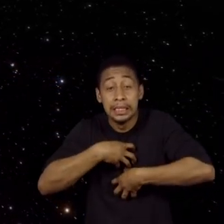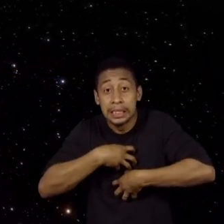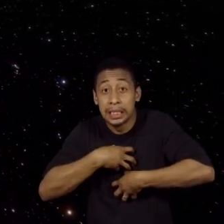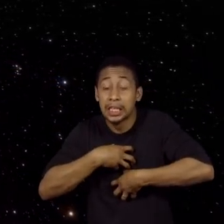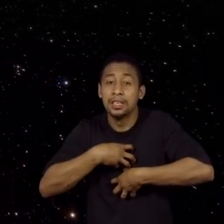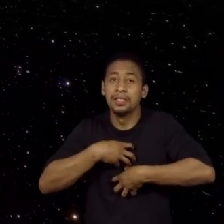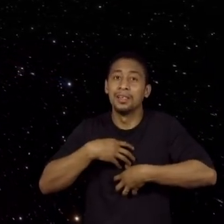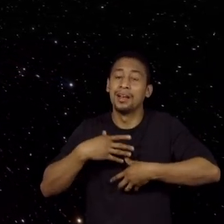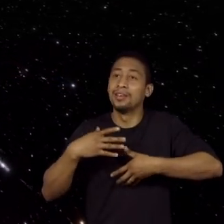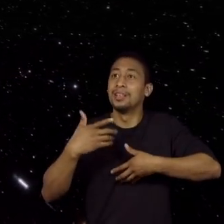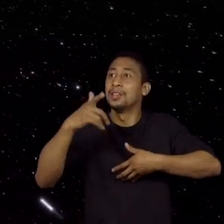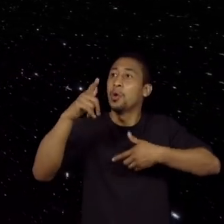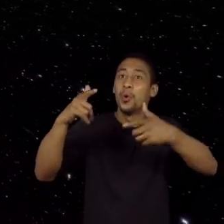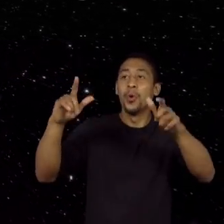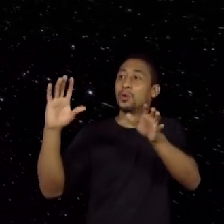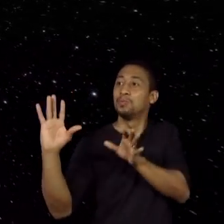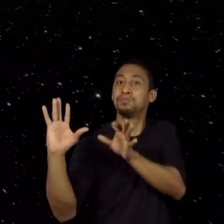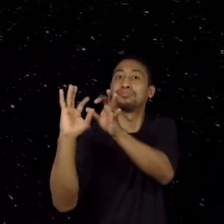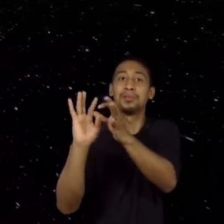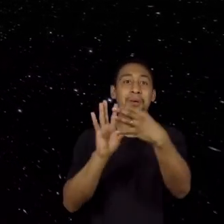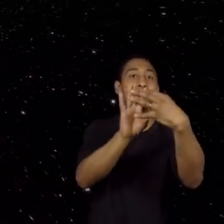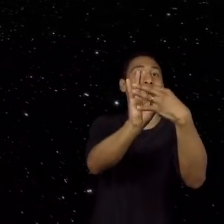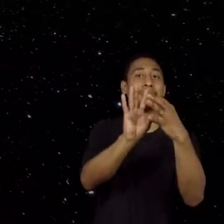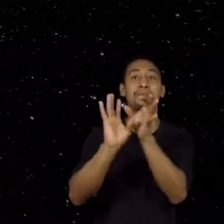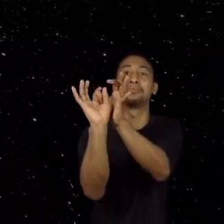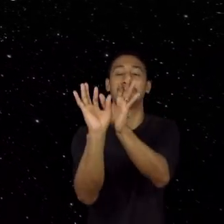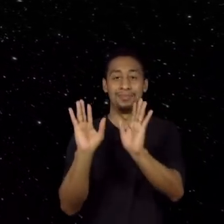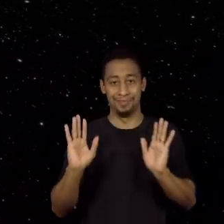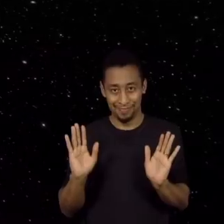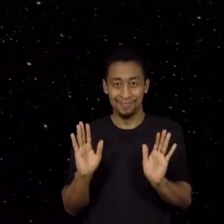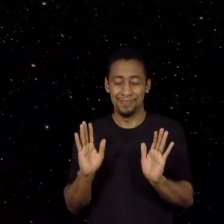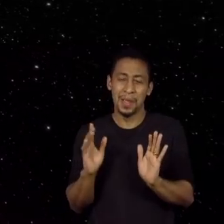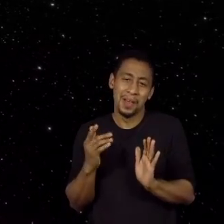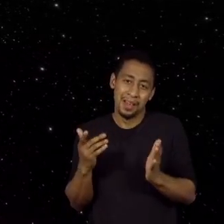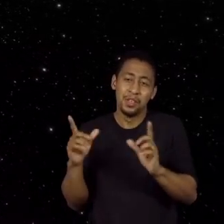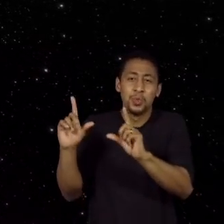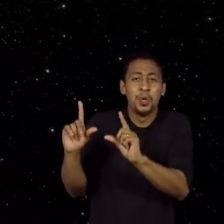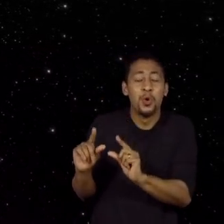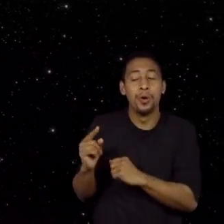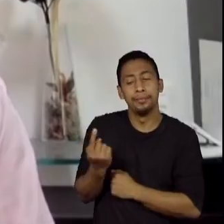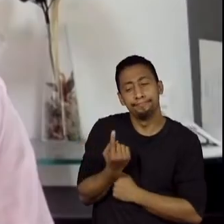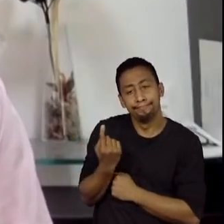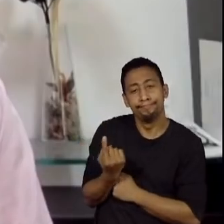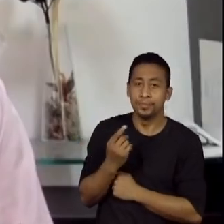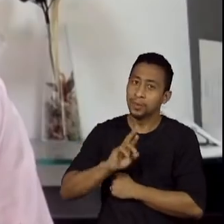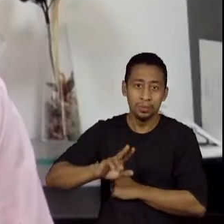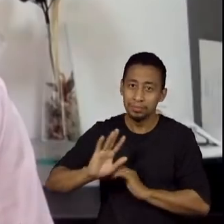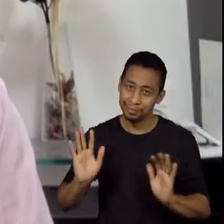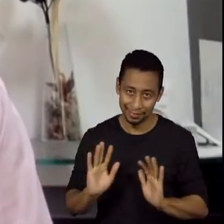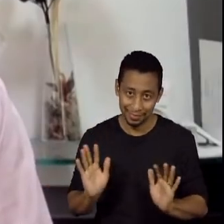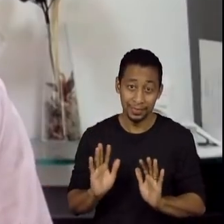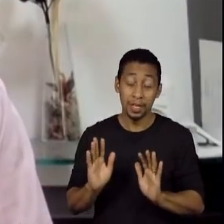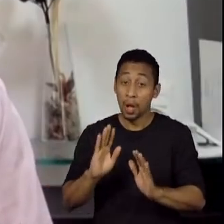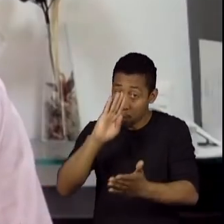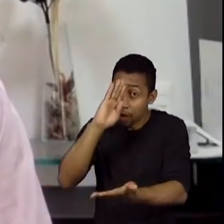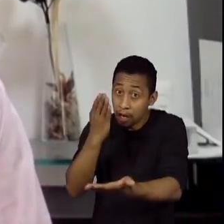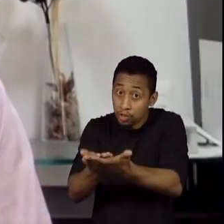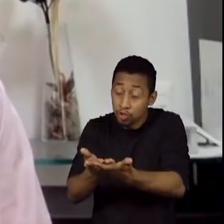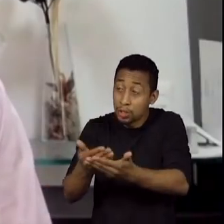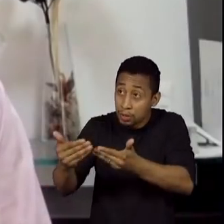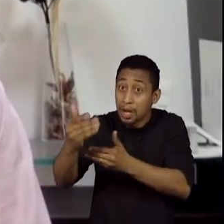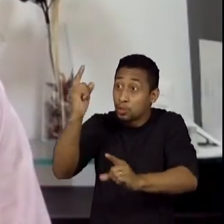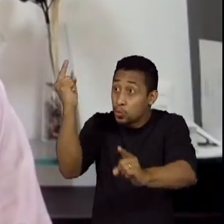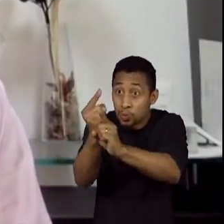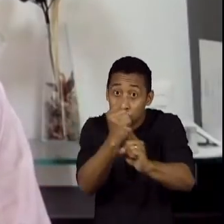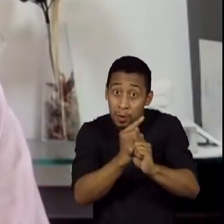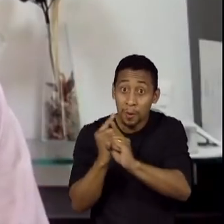isolado no universo. E o que eu espero, eu como um amante da astronomia e da exploração espacial, eu espero que isso estimule cada vez